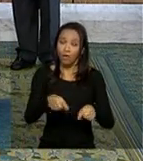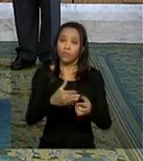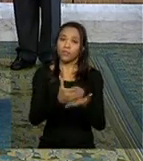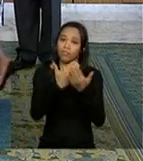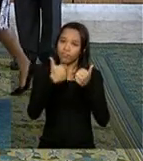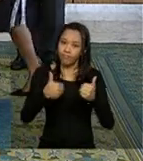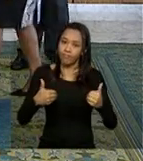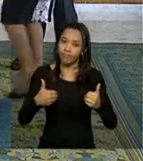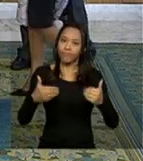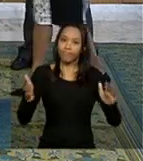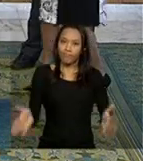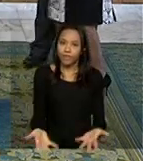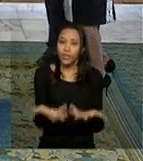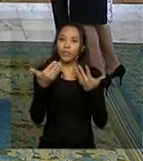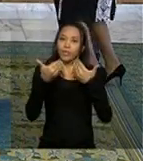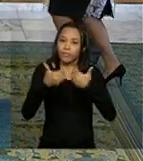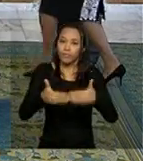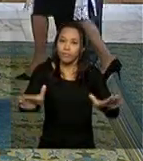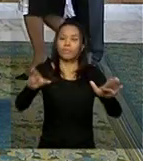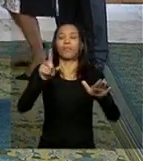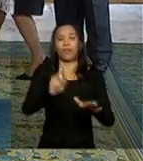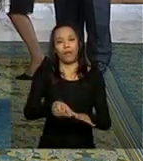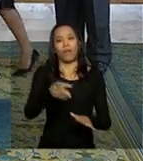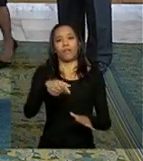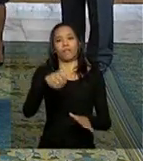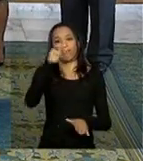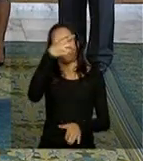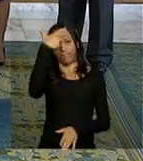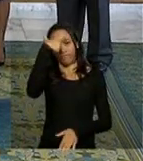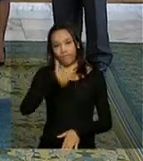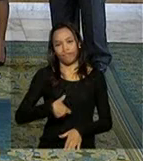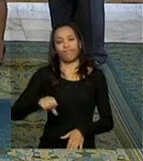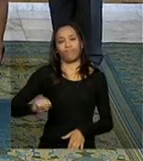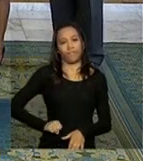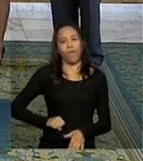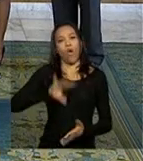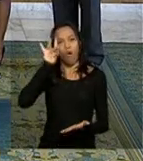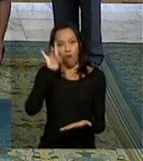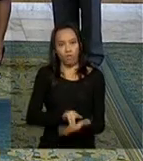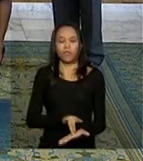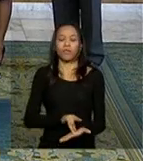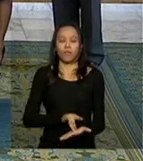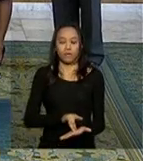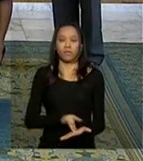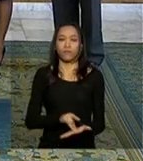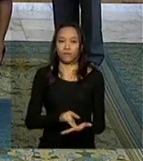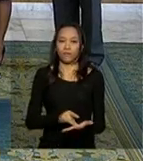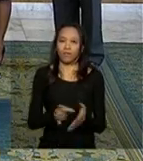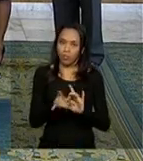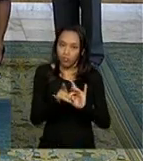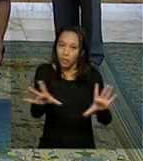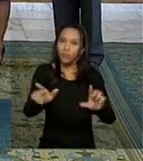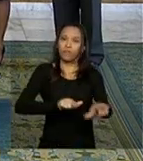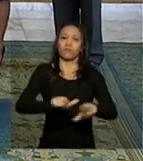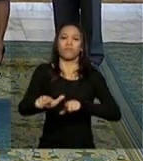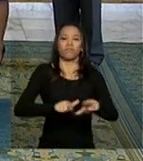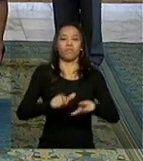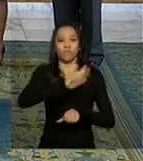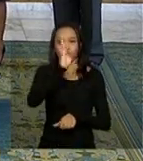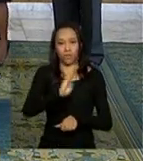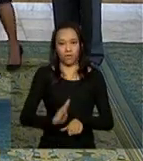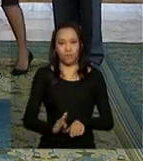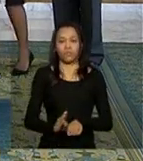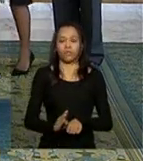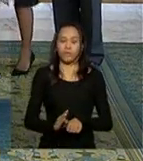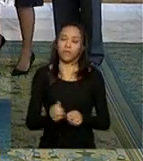A partir dessa cerimônia, deste ato, ele, então, é considerado reconhecido oficialmente pela presidenta Dilma Rousseff e